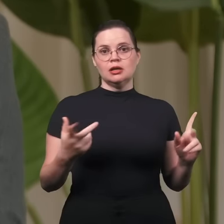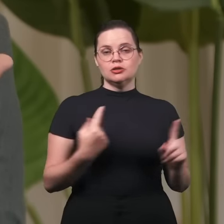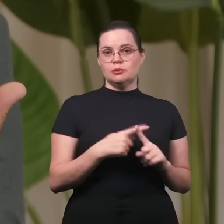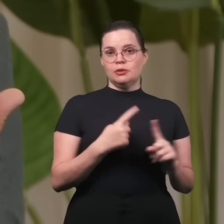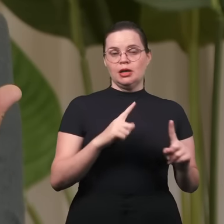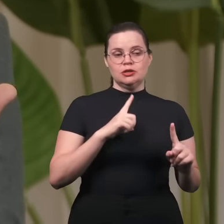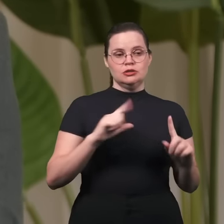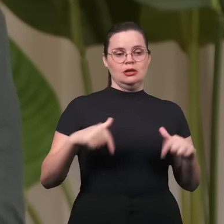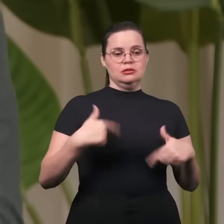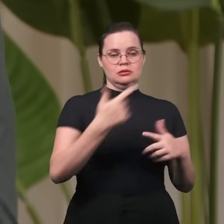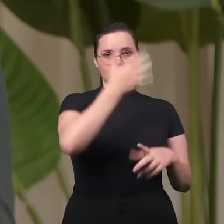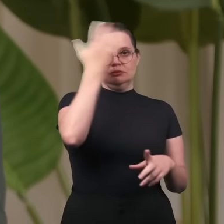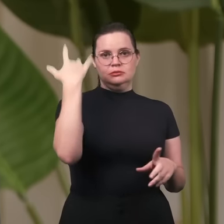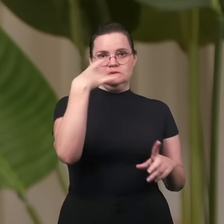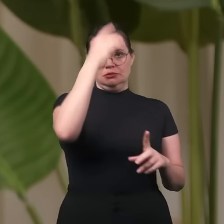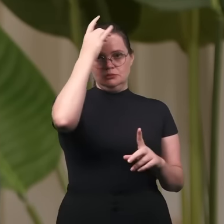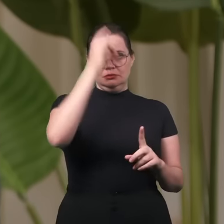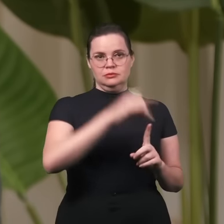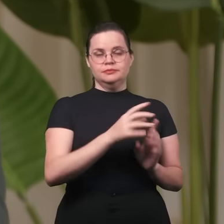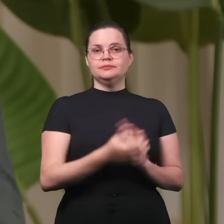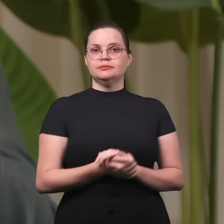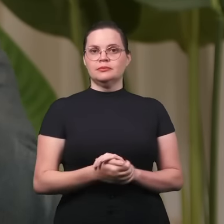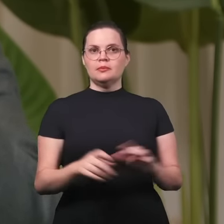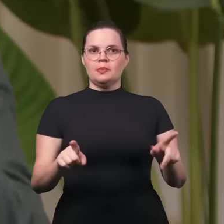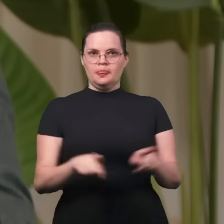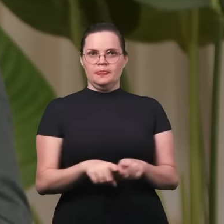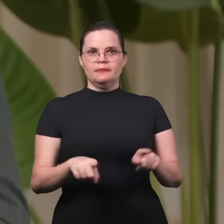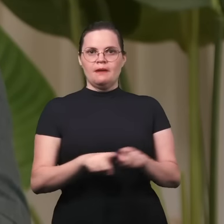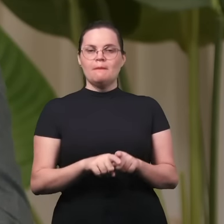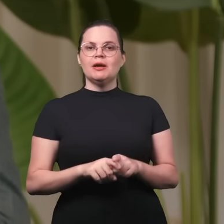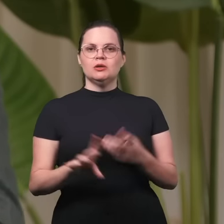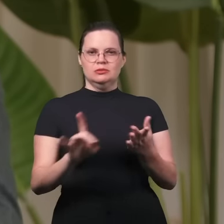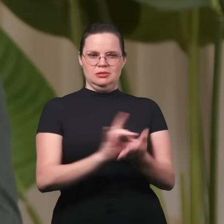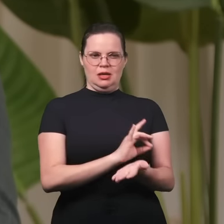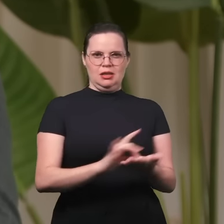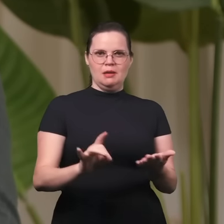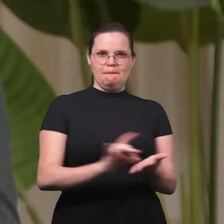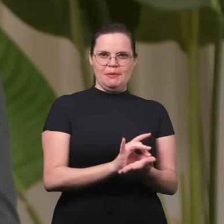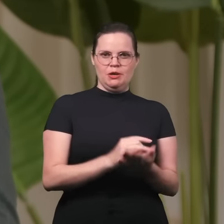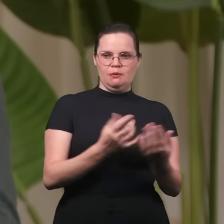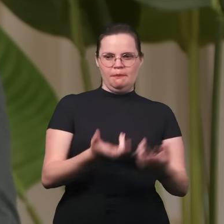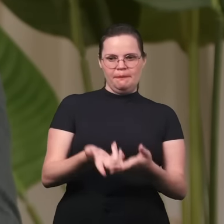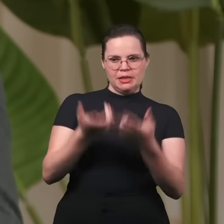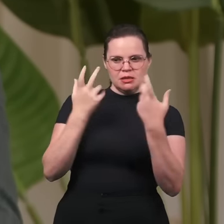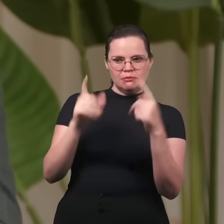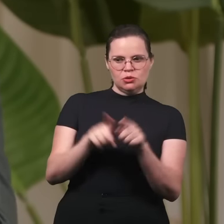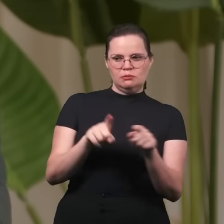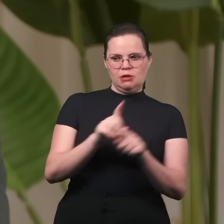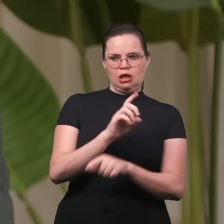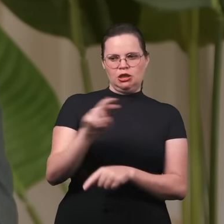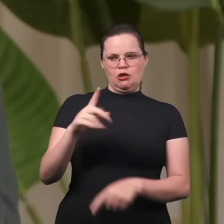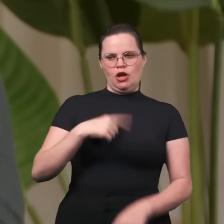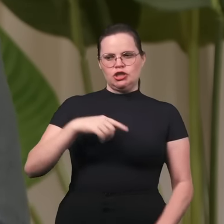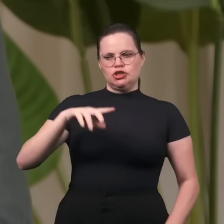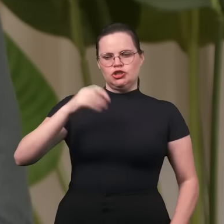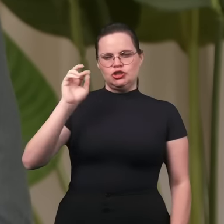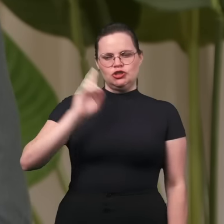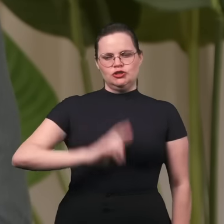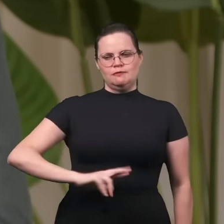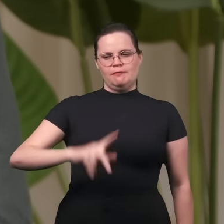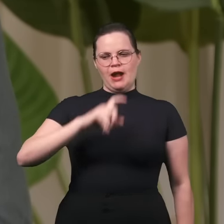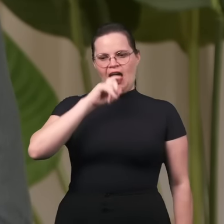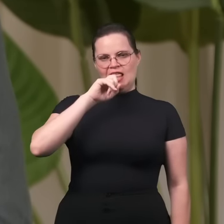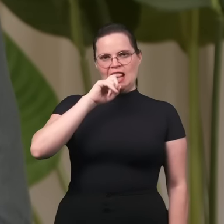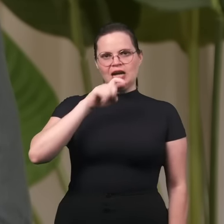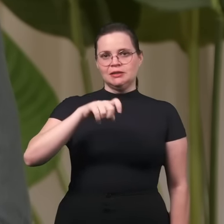espírito excelente. Os adversários de Daniel também o viram como alguém diferenciado. E por isso que eles tinham inveja de